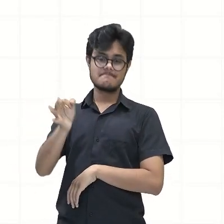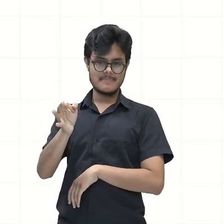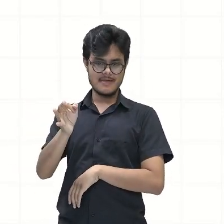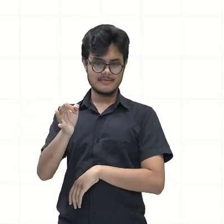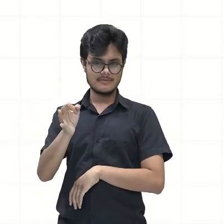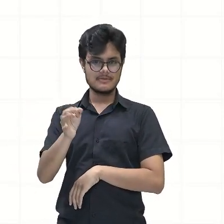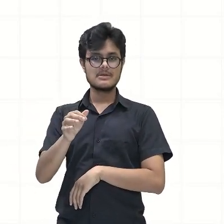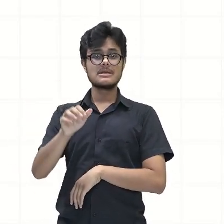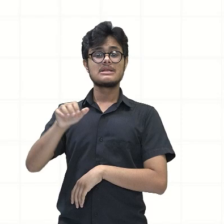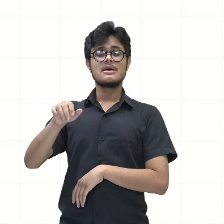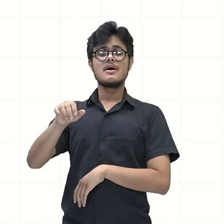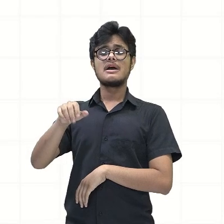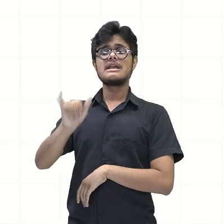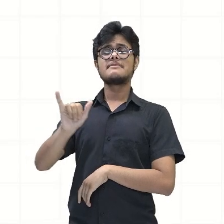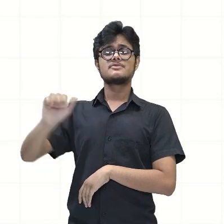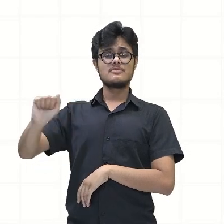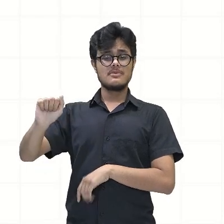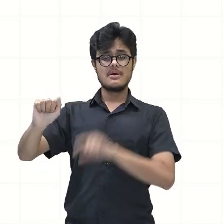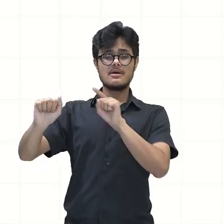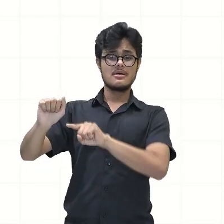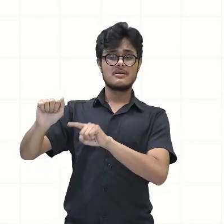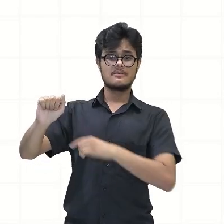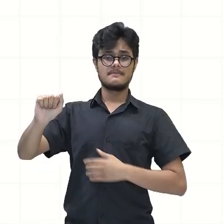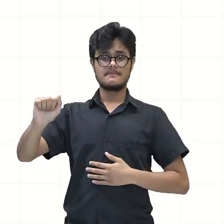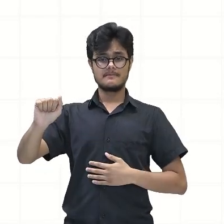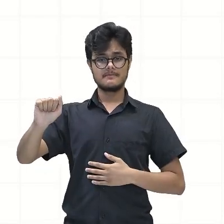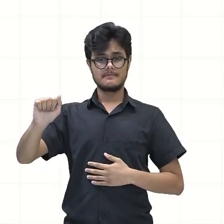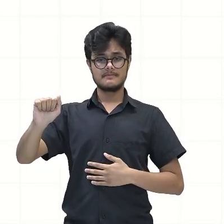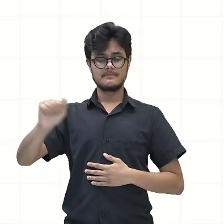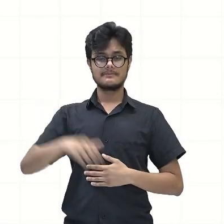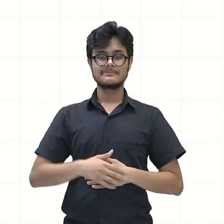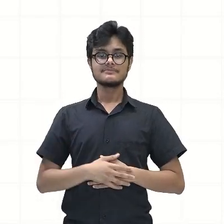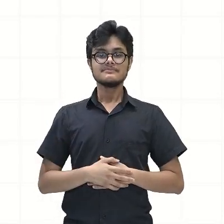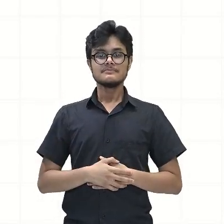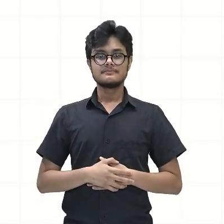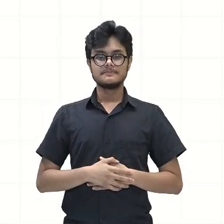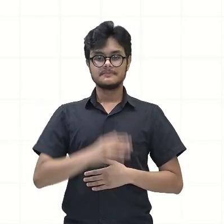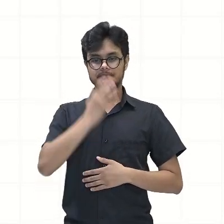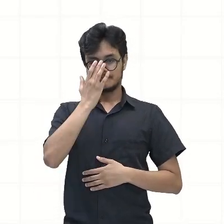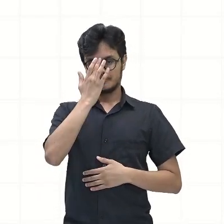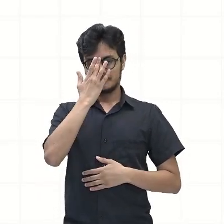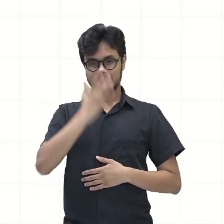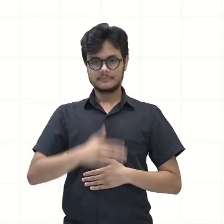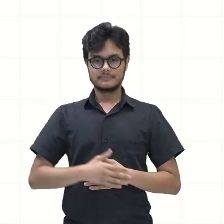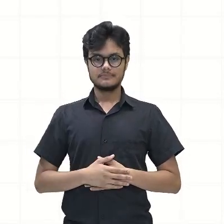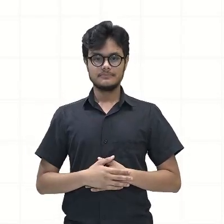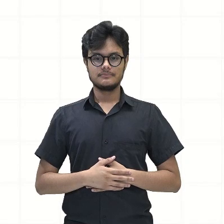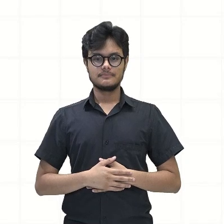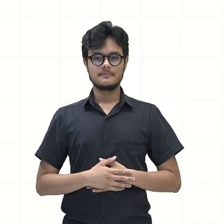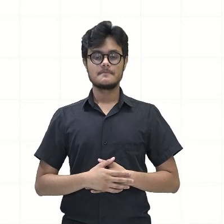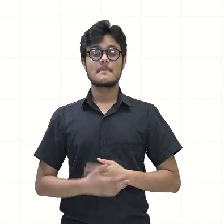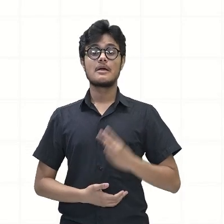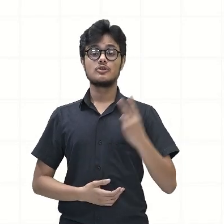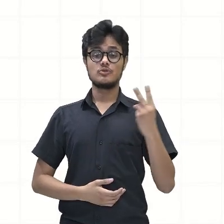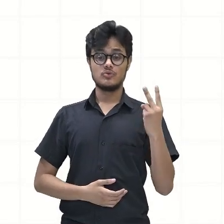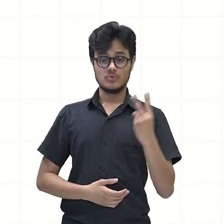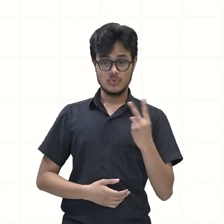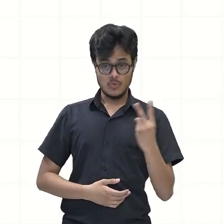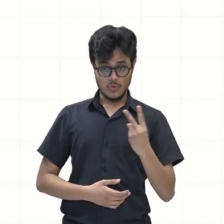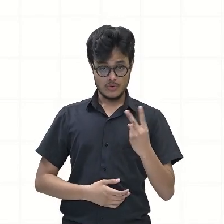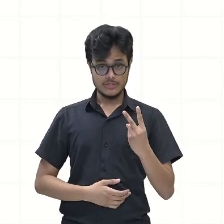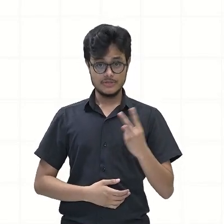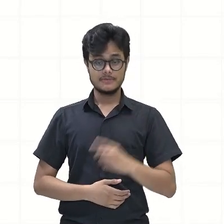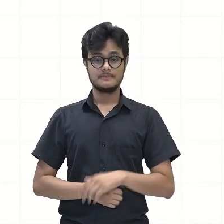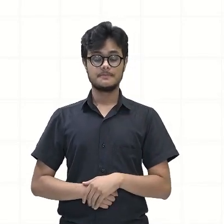A, aqui é X e aqui é Y, né? Então, você vai subtrair 2